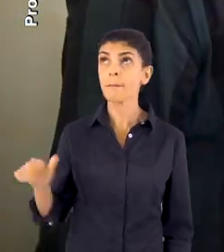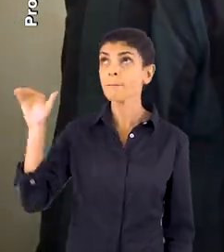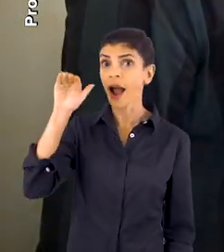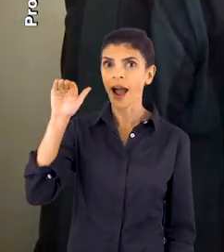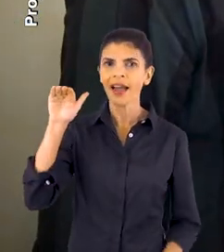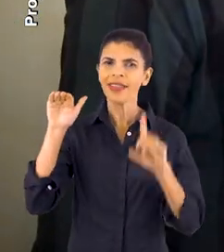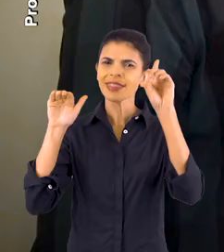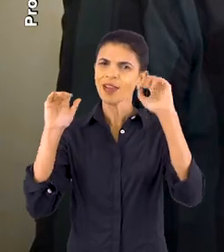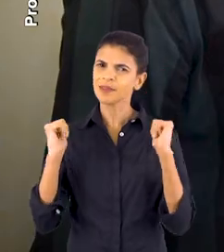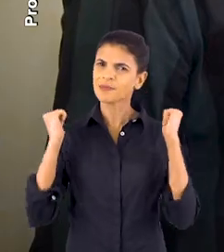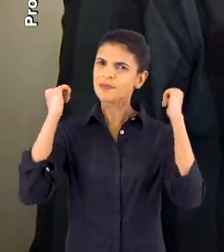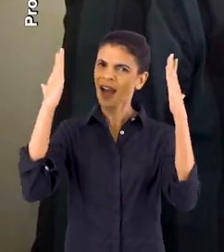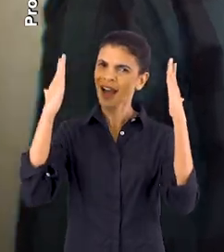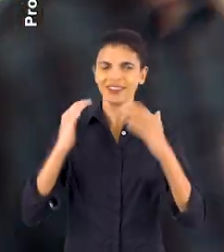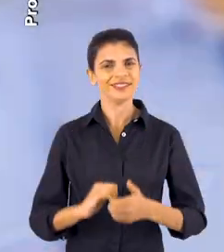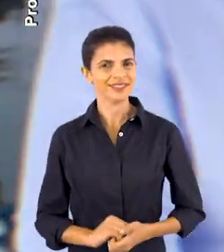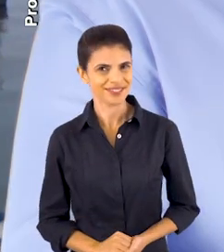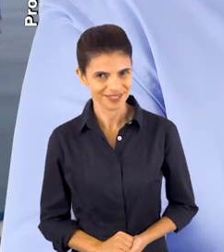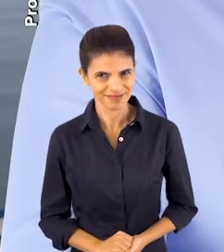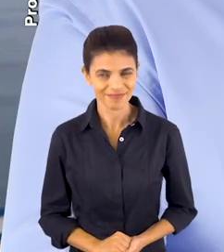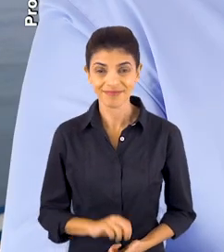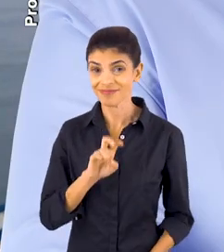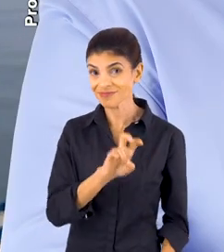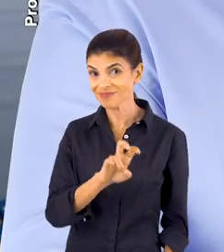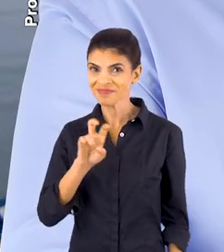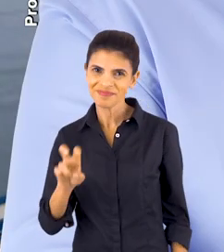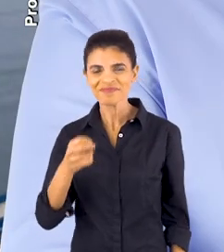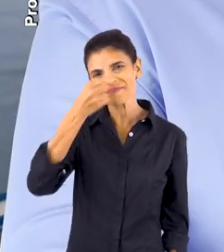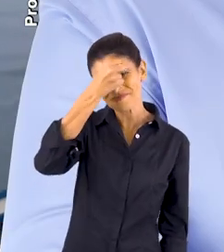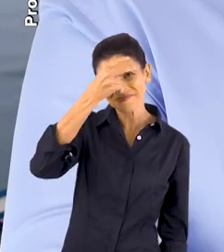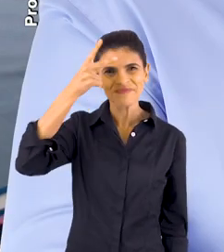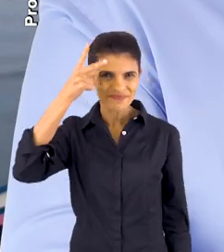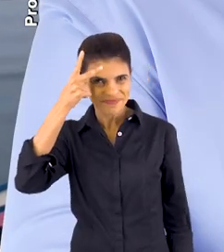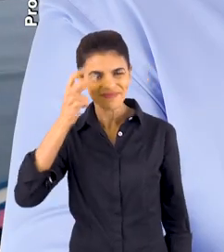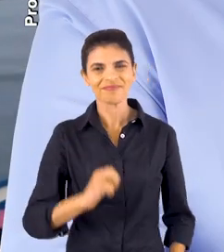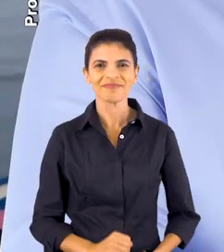acima de tudo e Deus acima de todos. 55 para prefeito. 55.